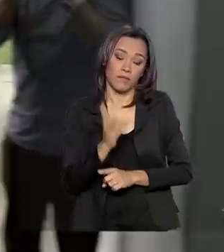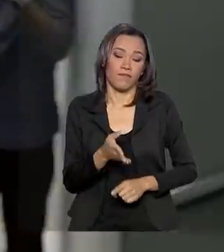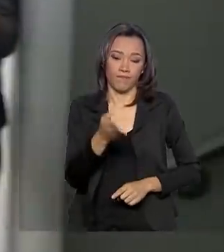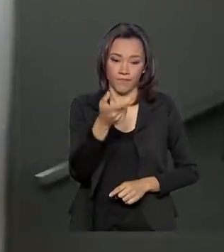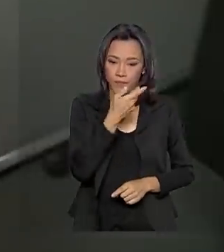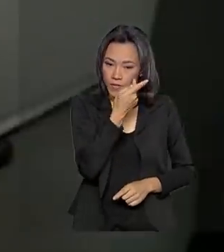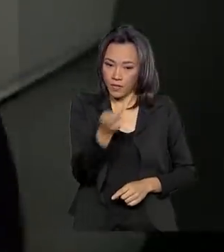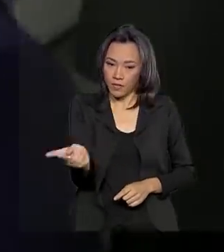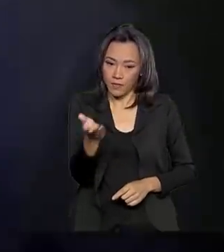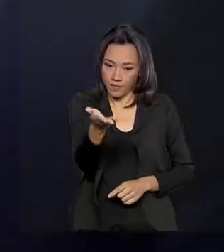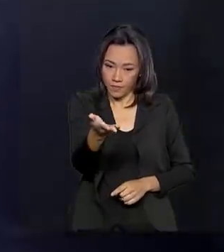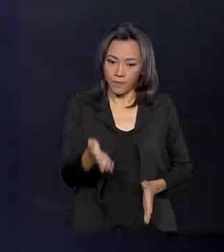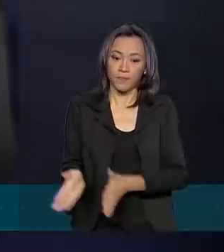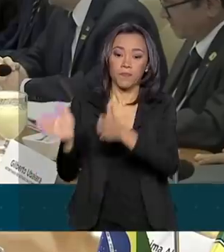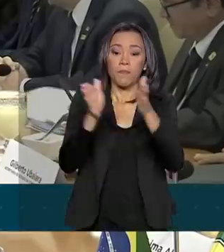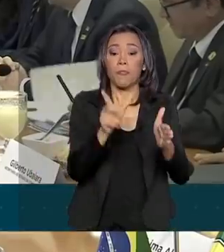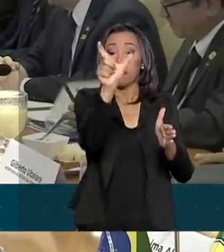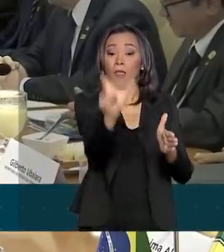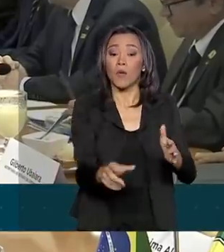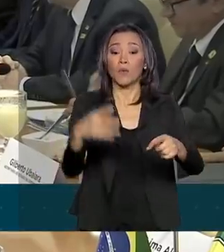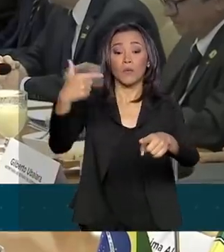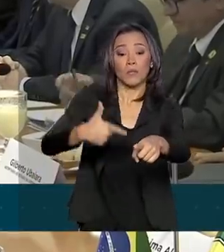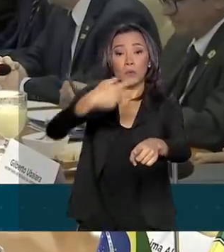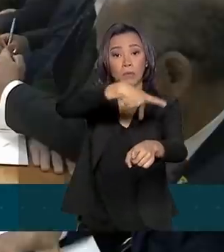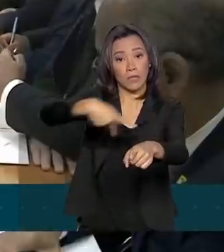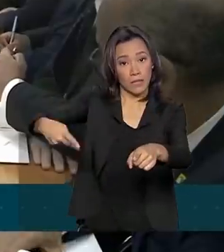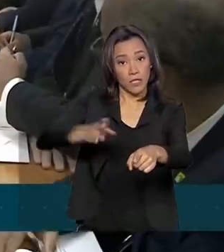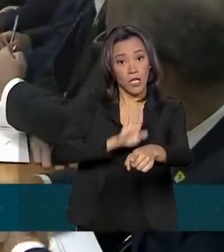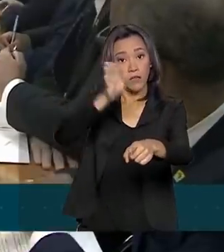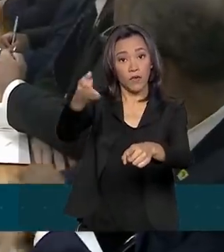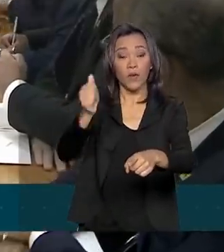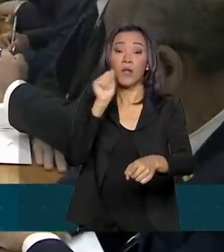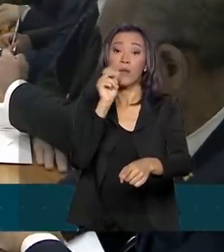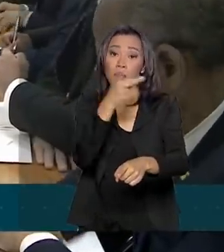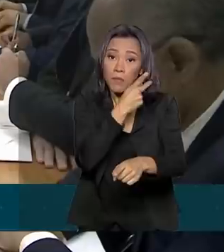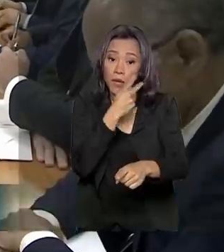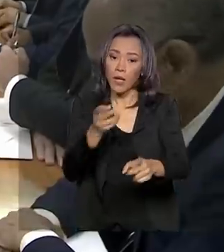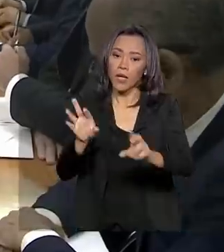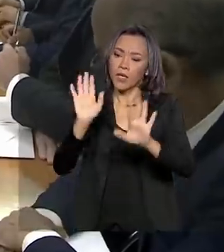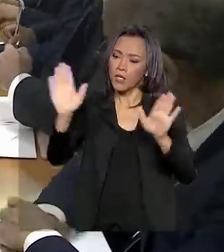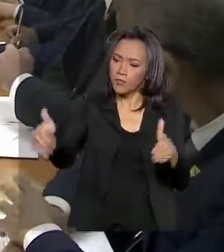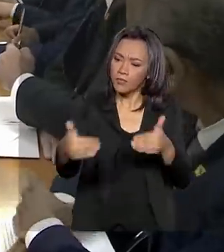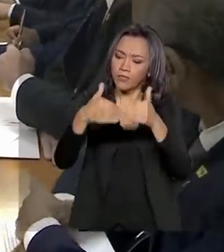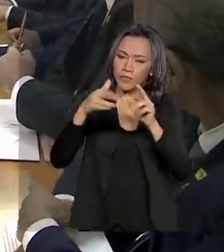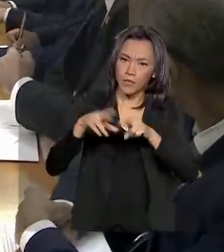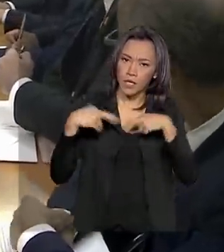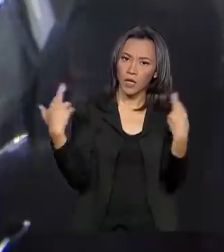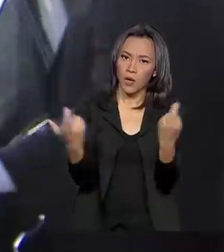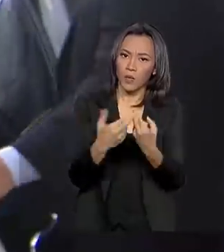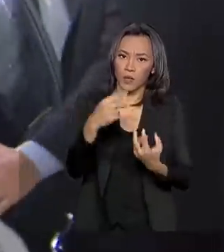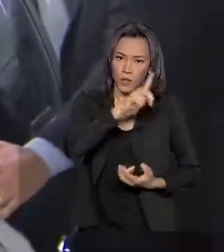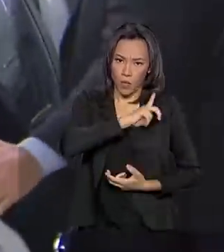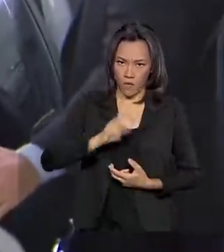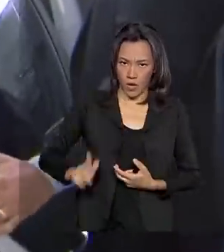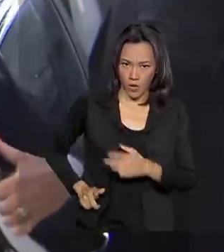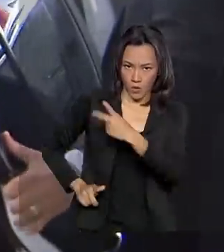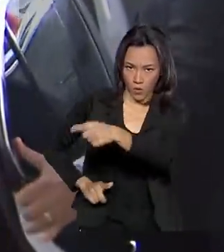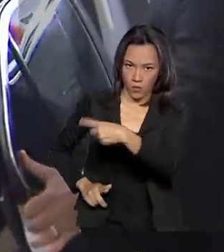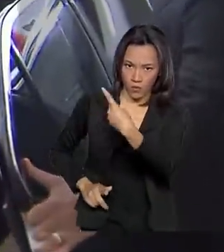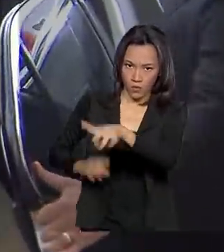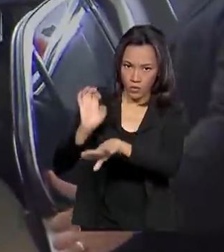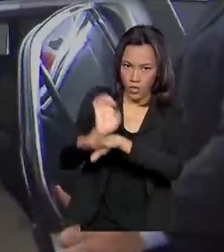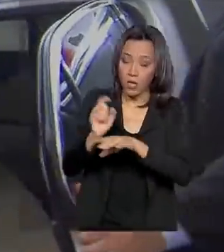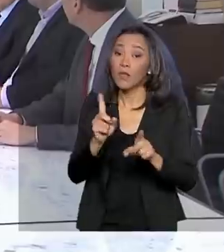Conselho da Amazônia, Hamilton Mourão, esteve no Amapá e se reuniu com o governador Valdez Góes. Depois,